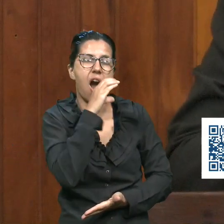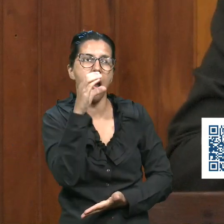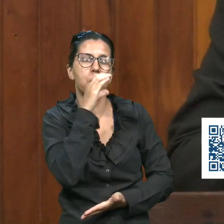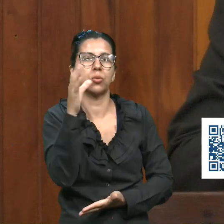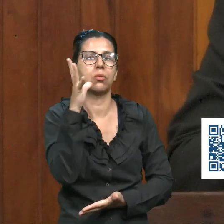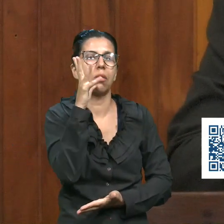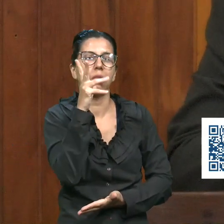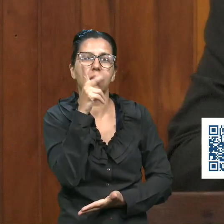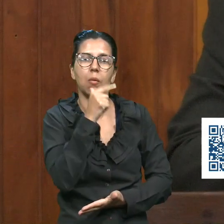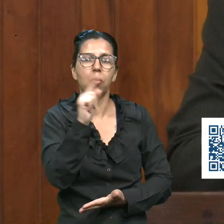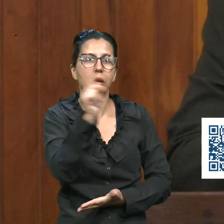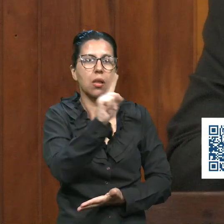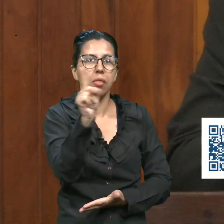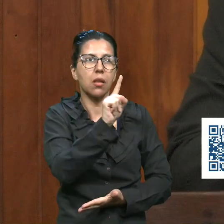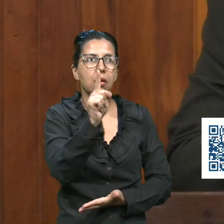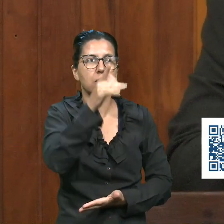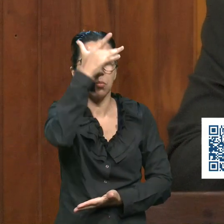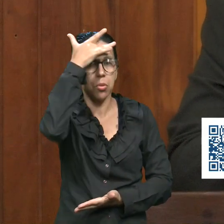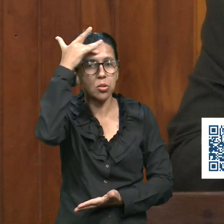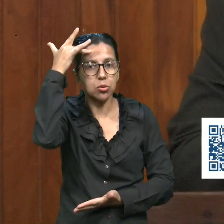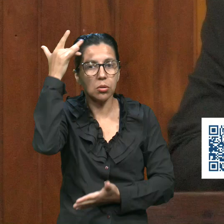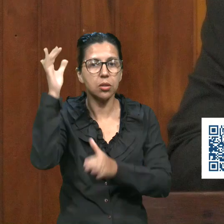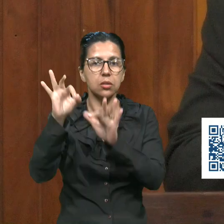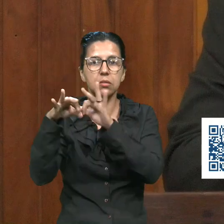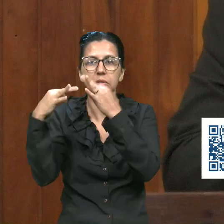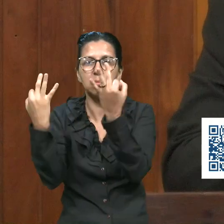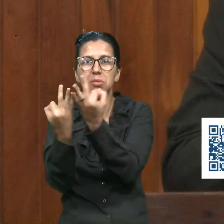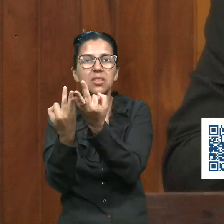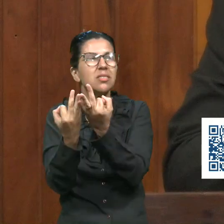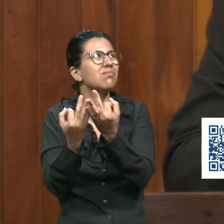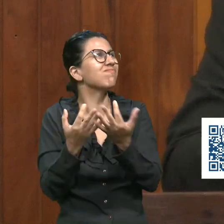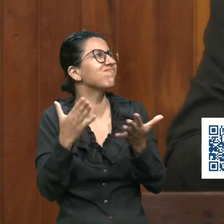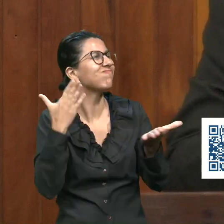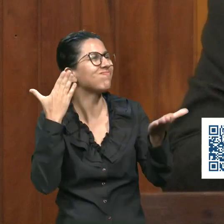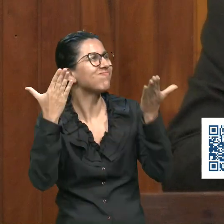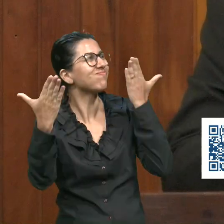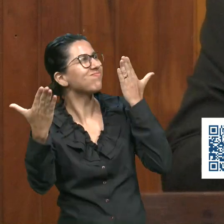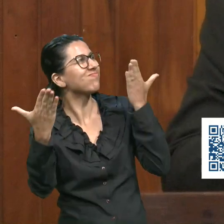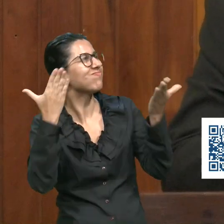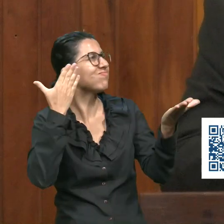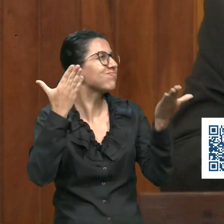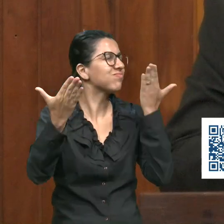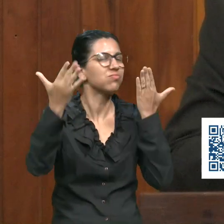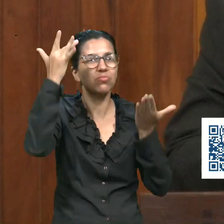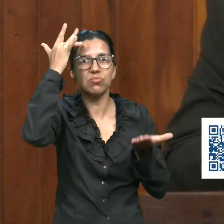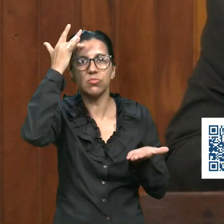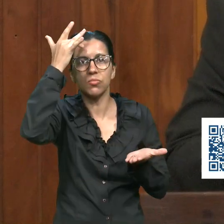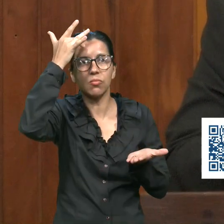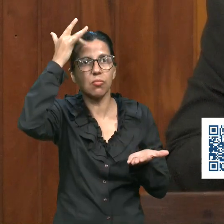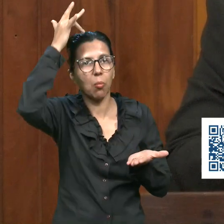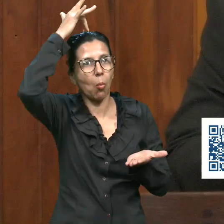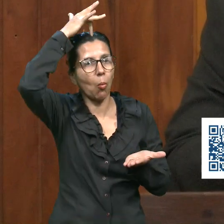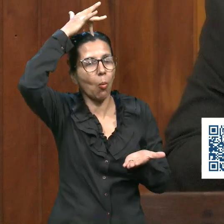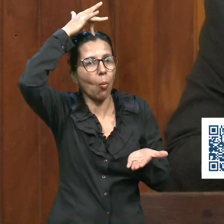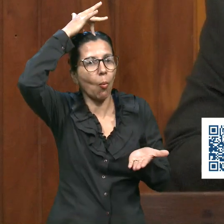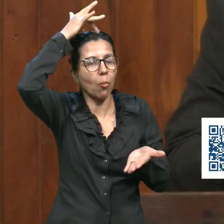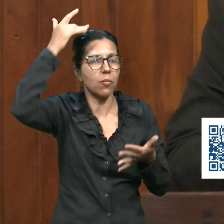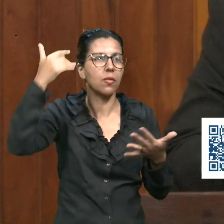podemos deixar as famílias à mercê das incertezas e da inação. Lembra a